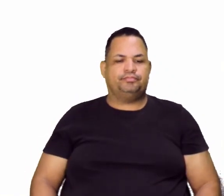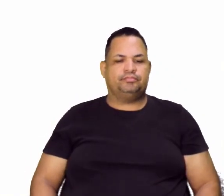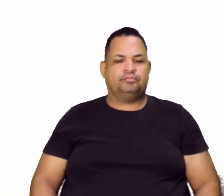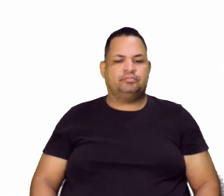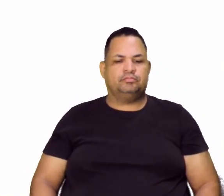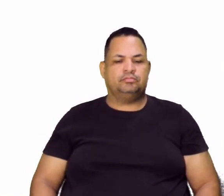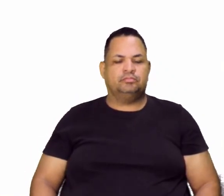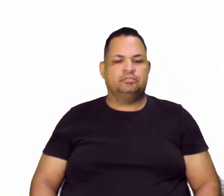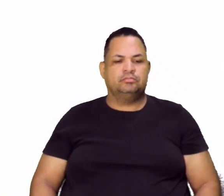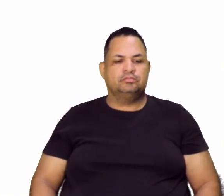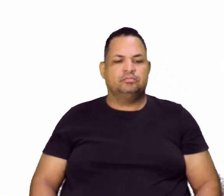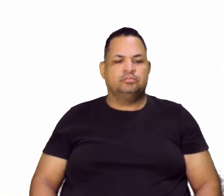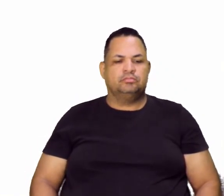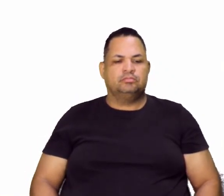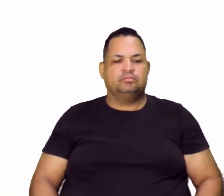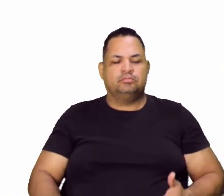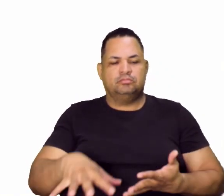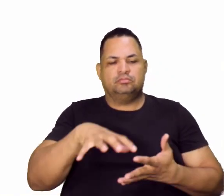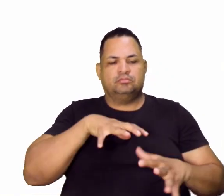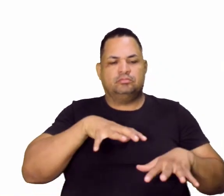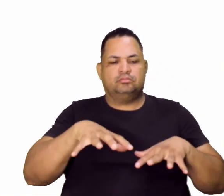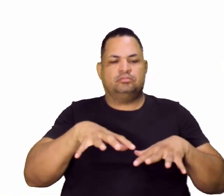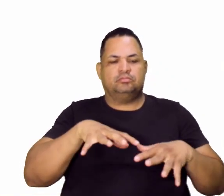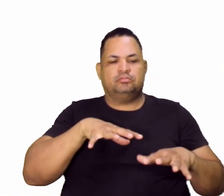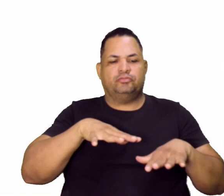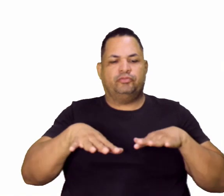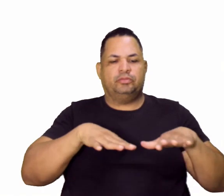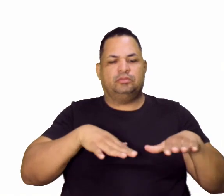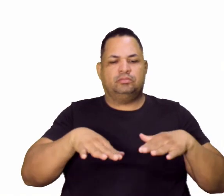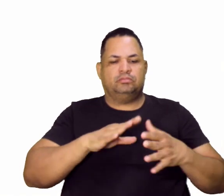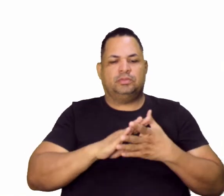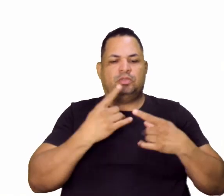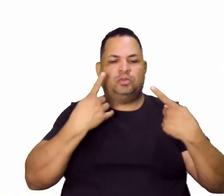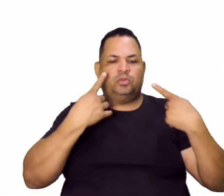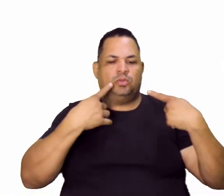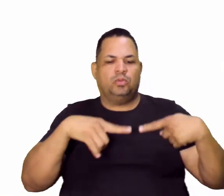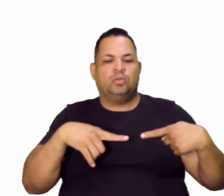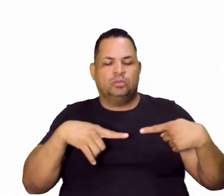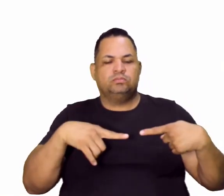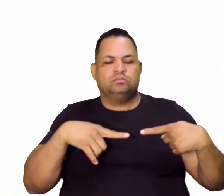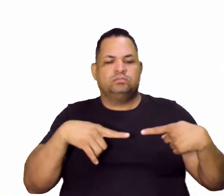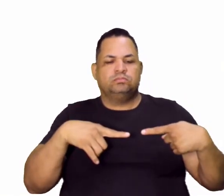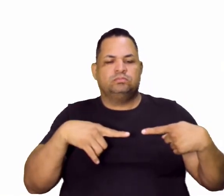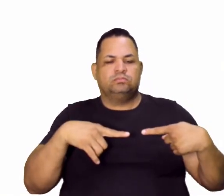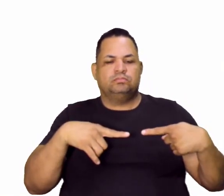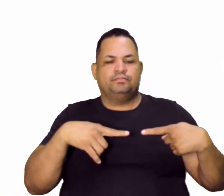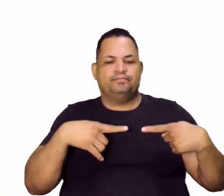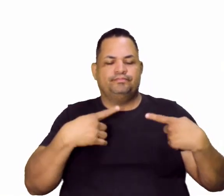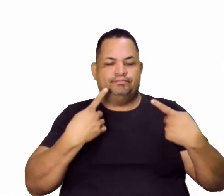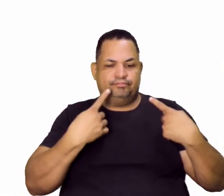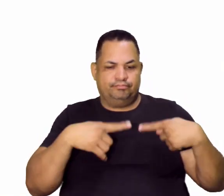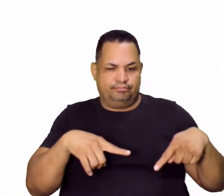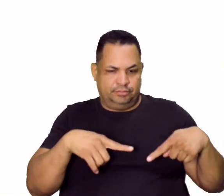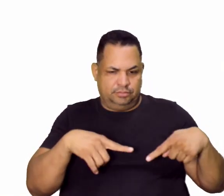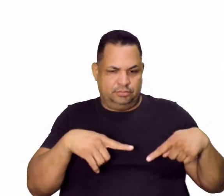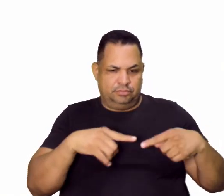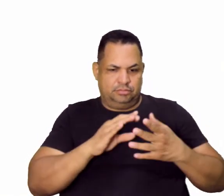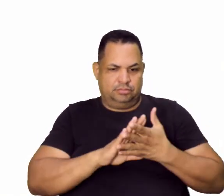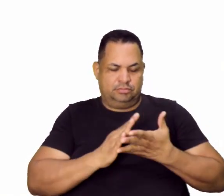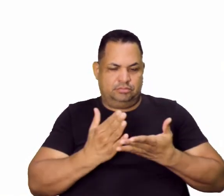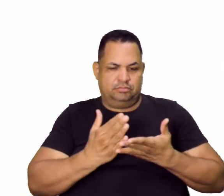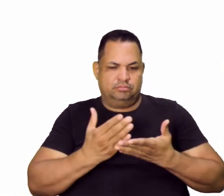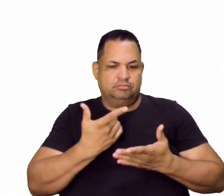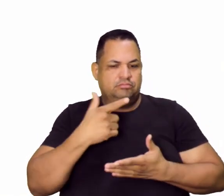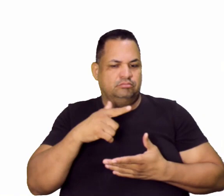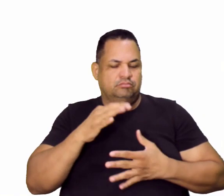resposta. Mobilização para combater a injustiça social. Então a foto, ela coloca ali aquelas